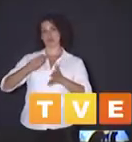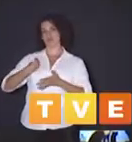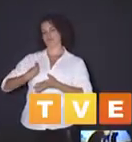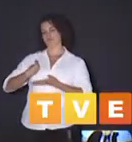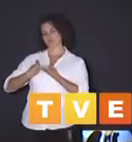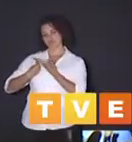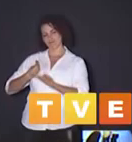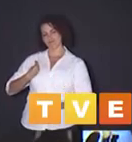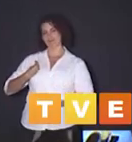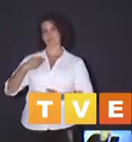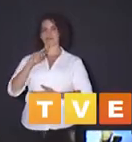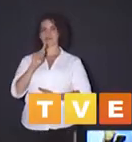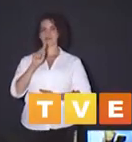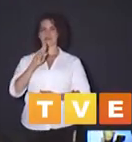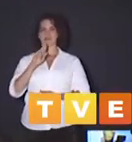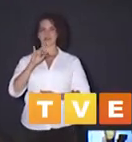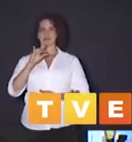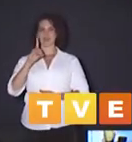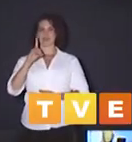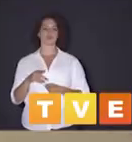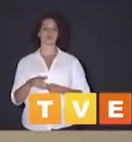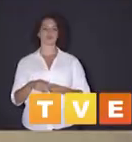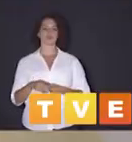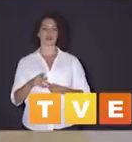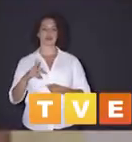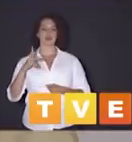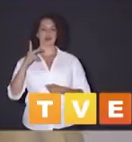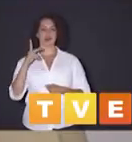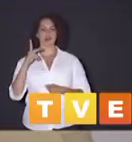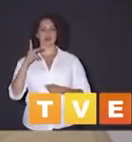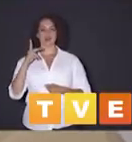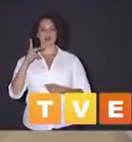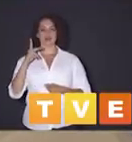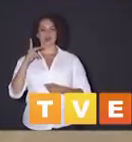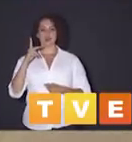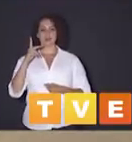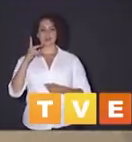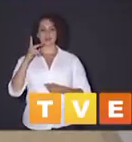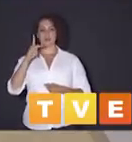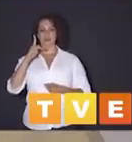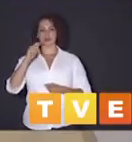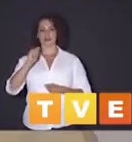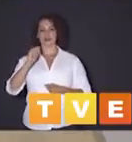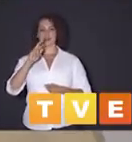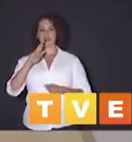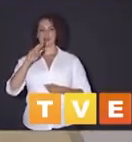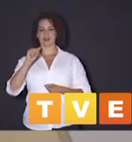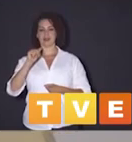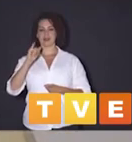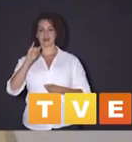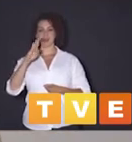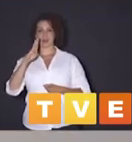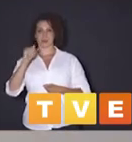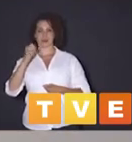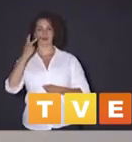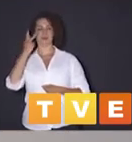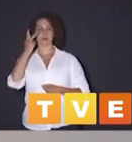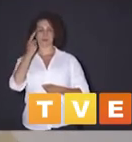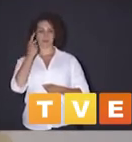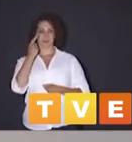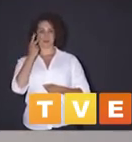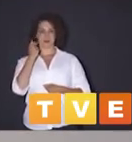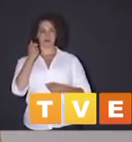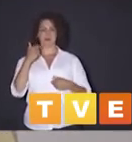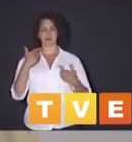guido lemos muito bem vindo meu amigo apresentando o grupo laboratório olavide as